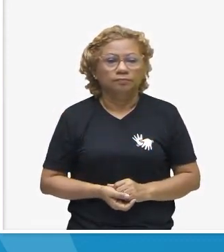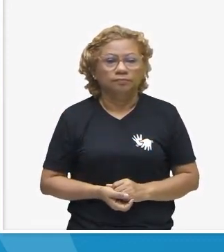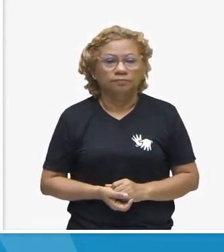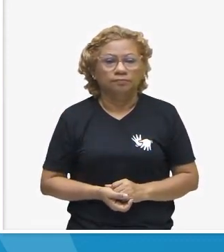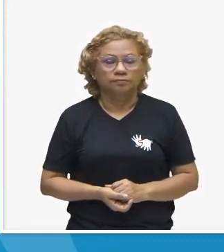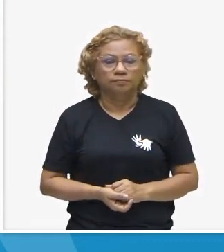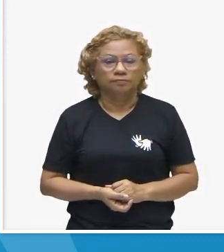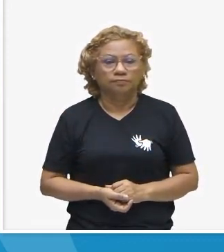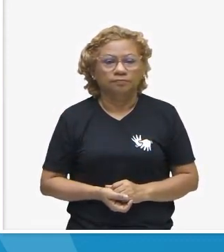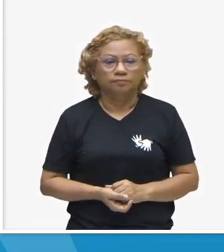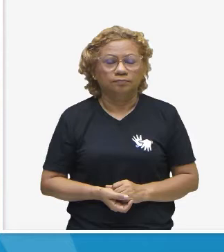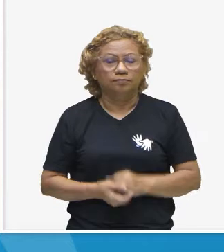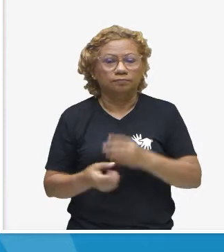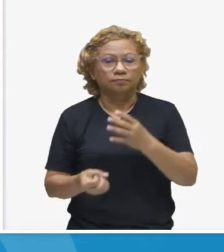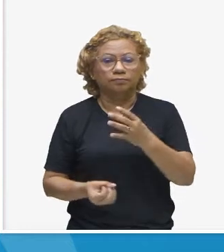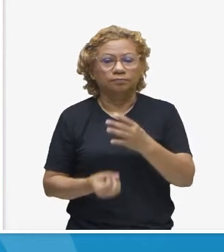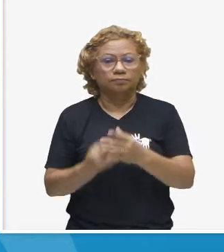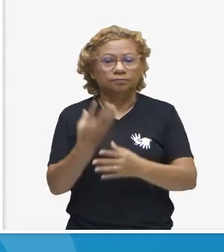Nós temos aqui, ó,